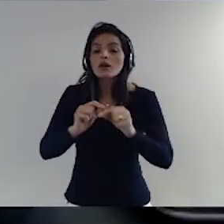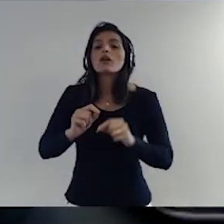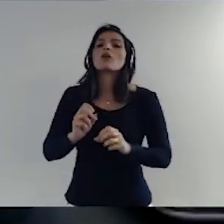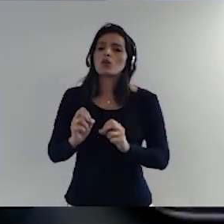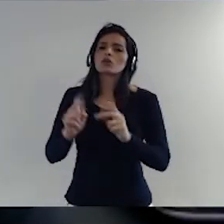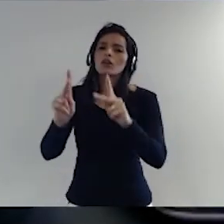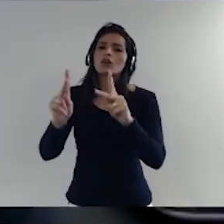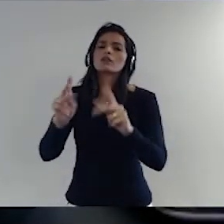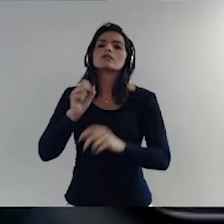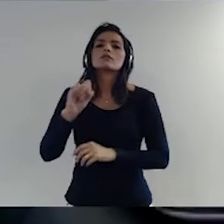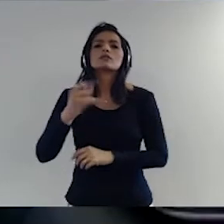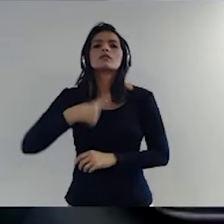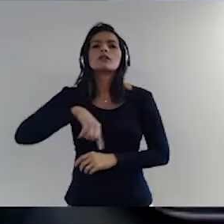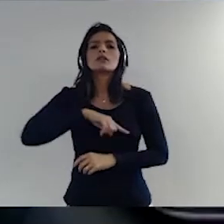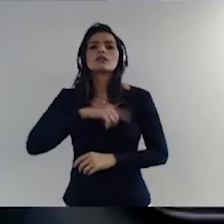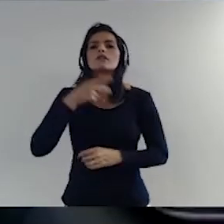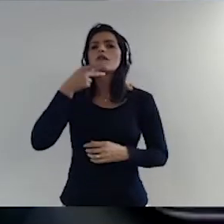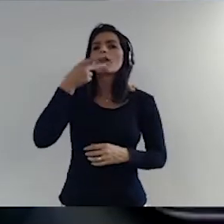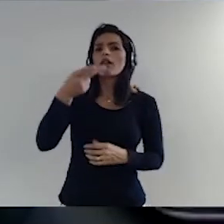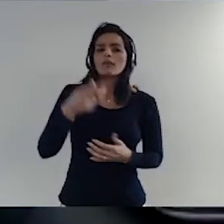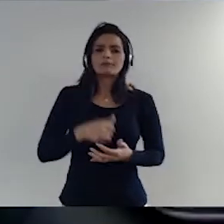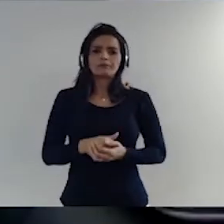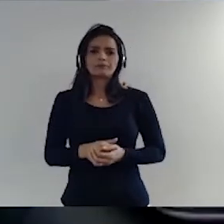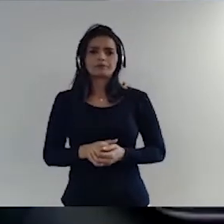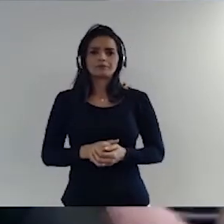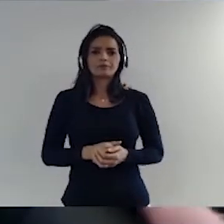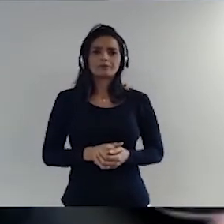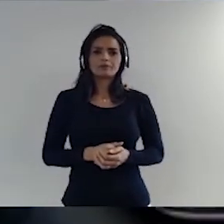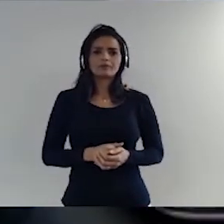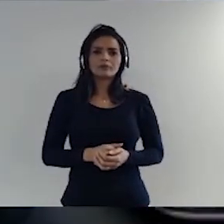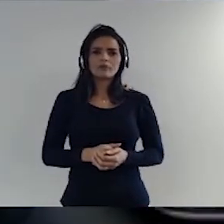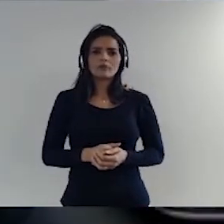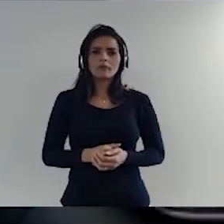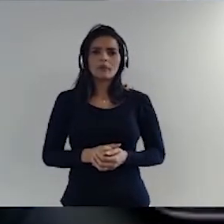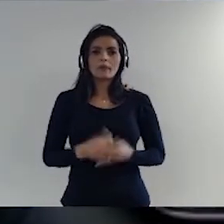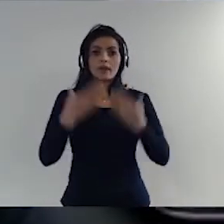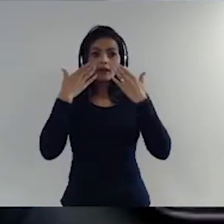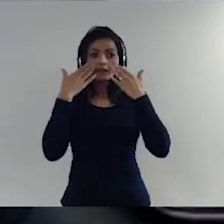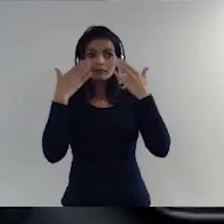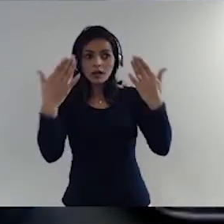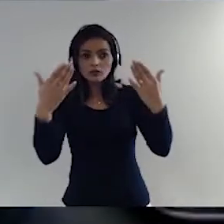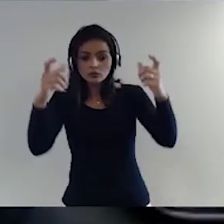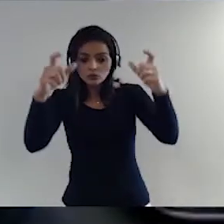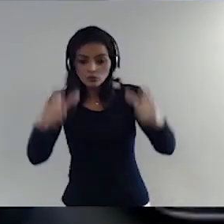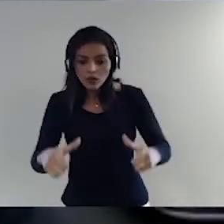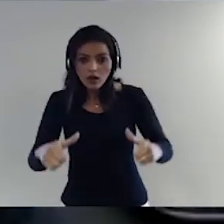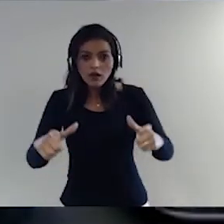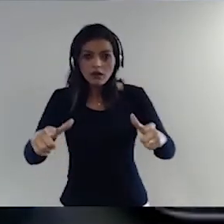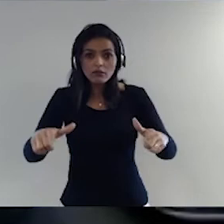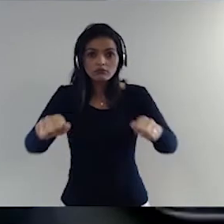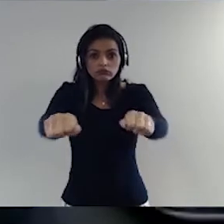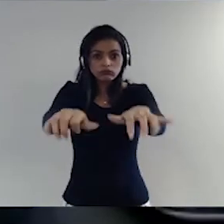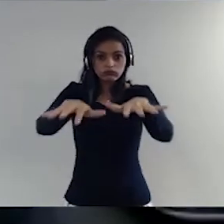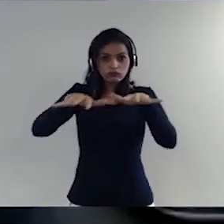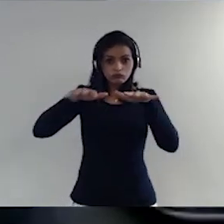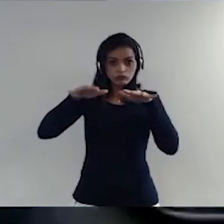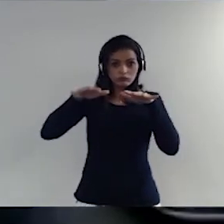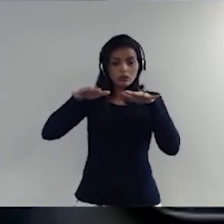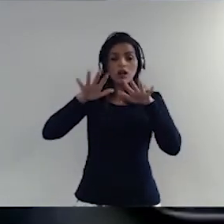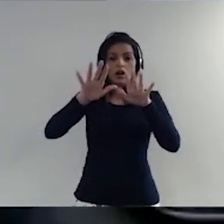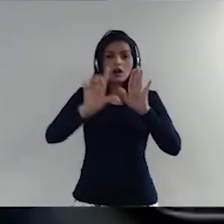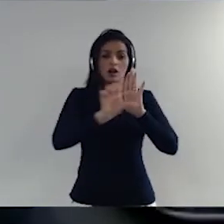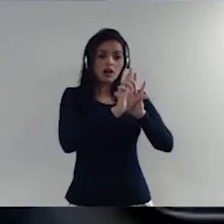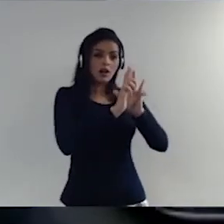nós estamos a falar da realização do ato em um espaço público. Não é possível, a legislação